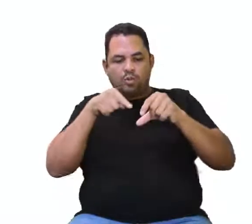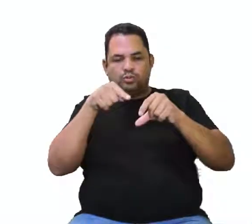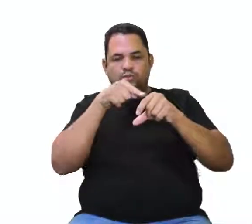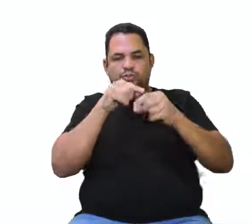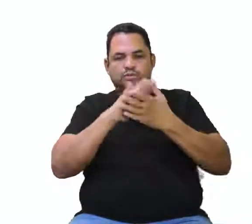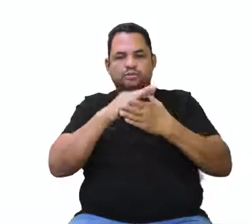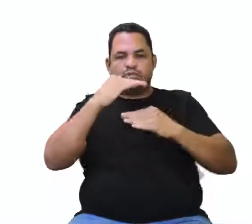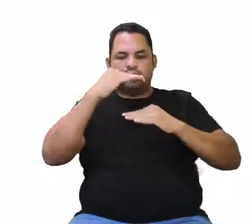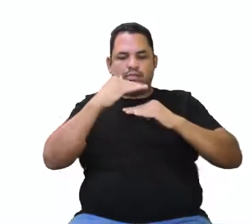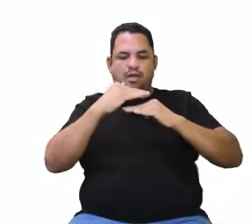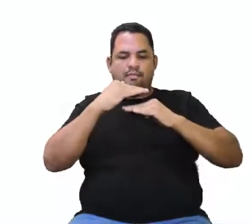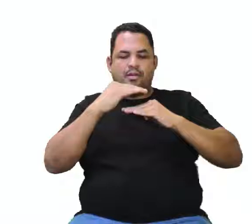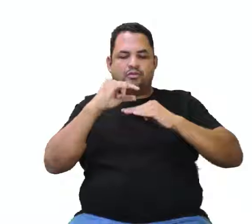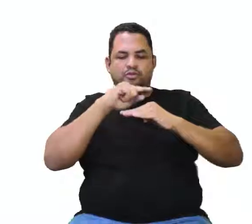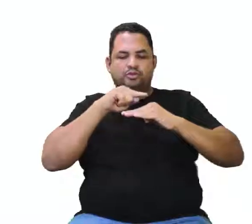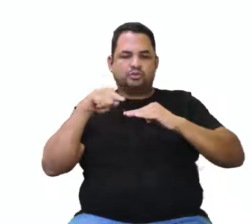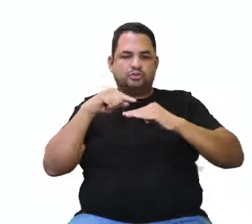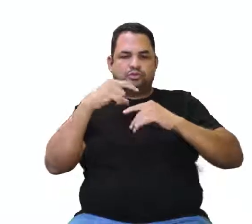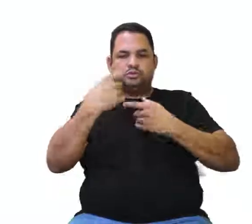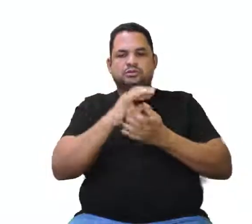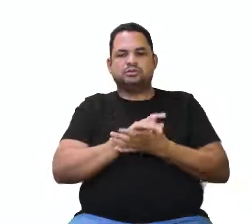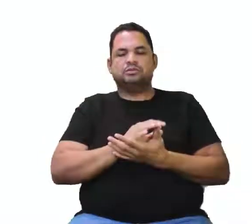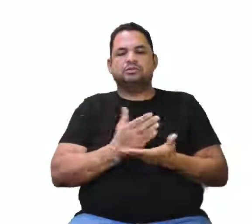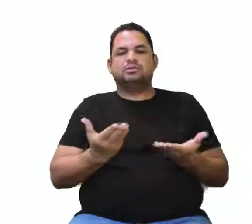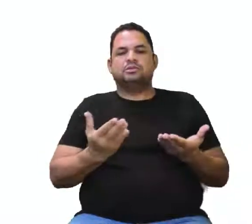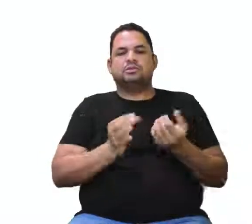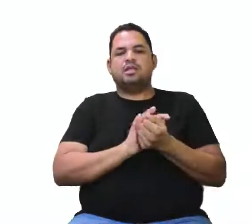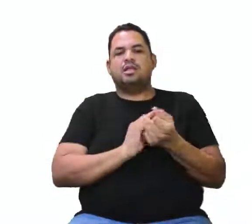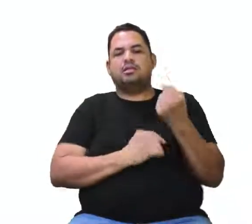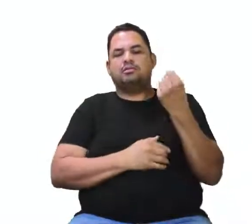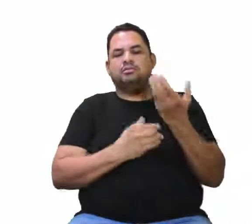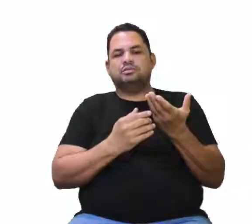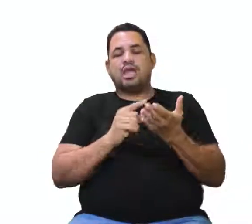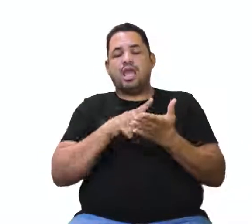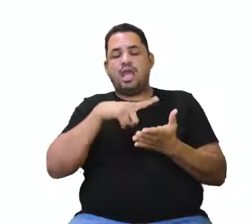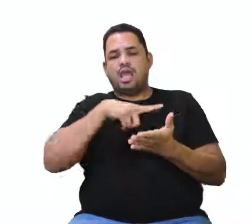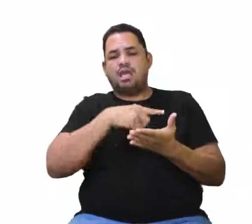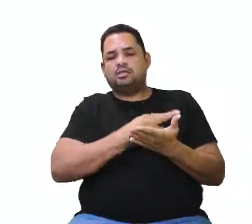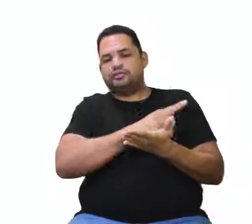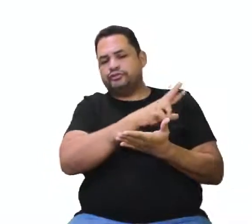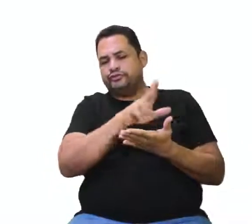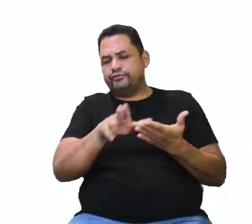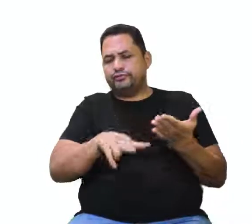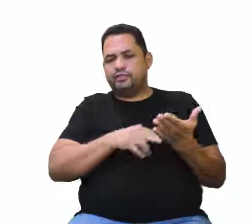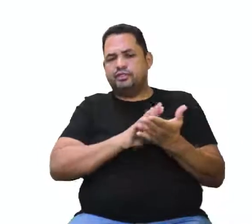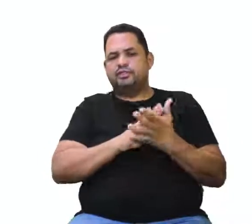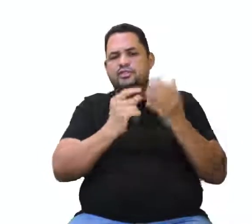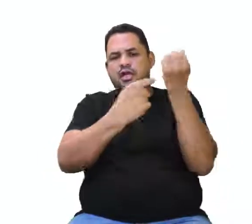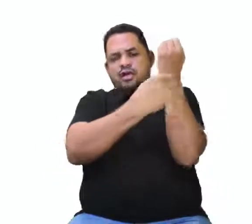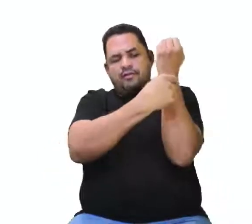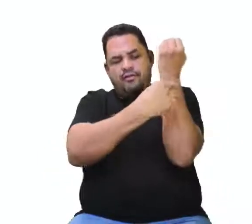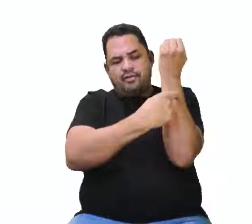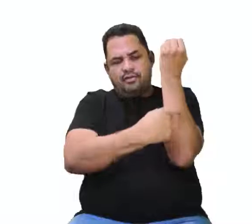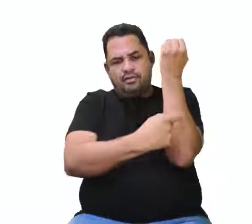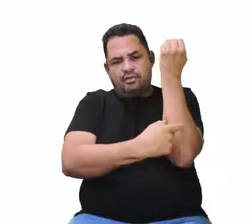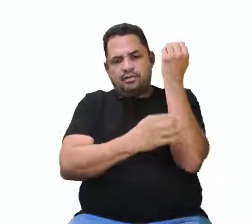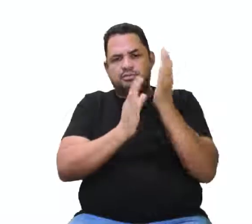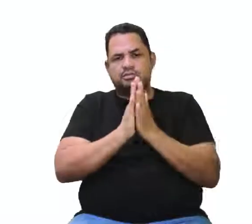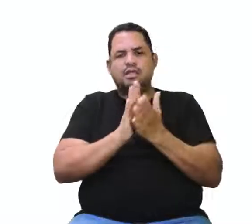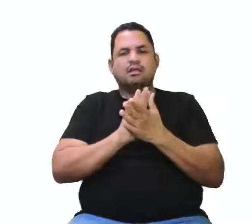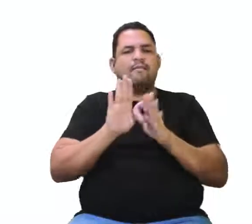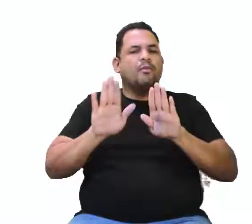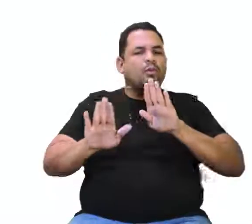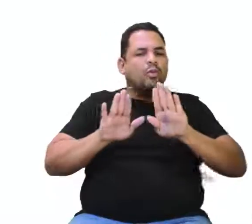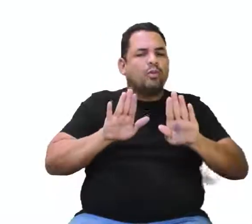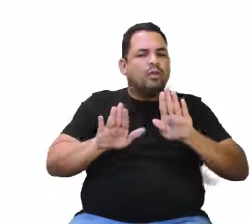entre cada vértebra. Então, essa coluna, como ela é composta por várias vértebras, a gente tem que cuidar muito, né, com a nossa